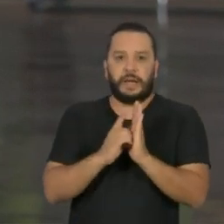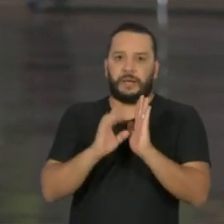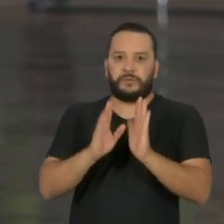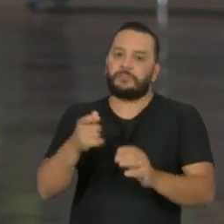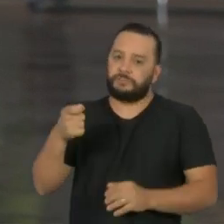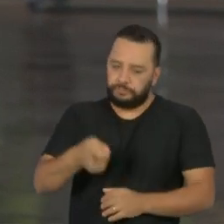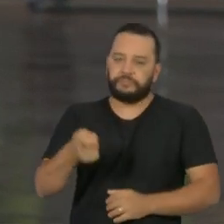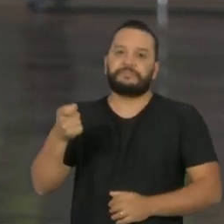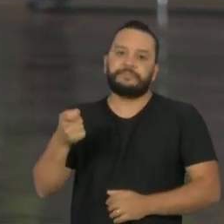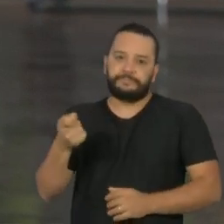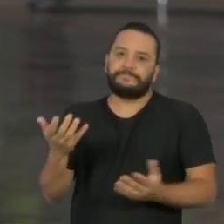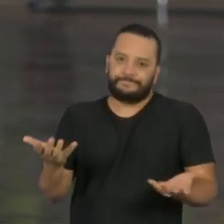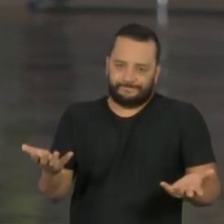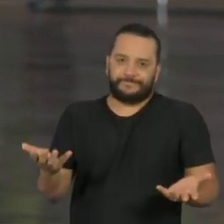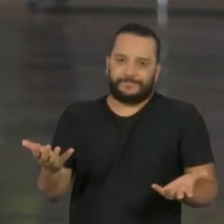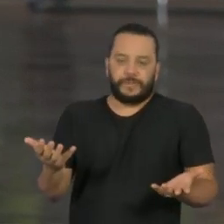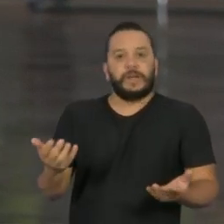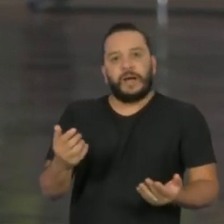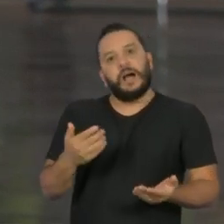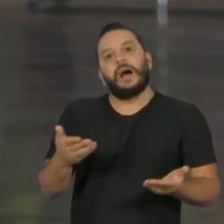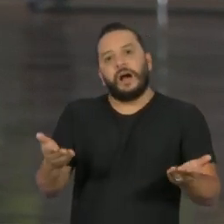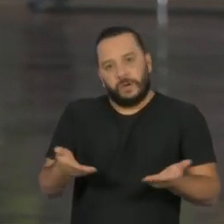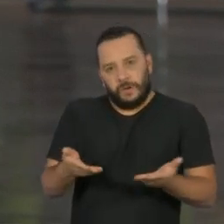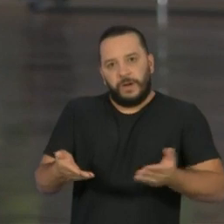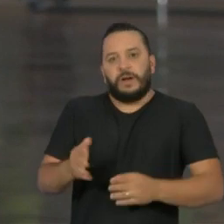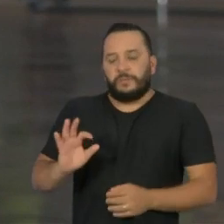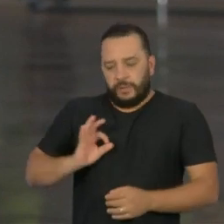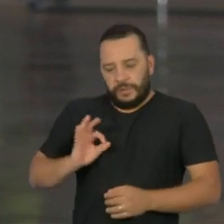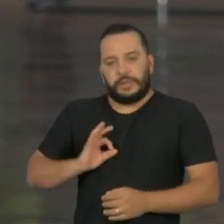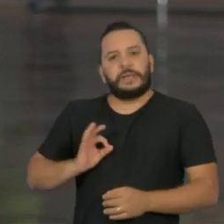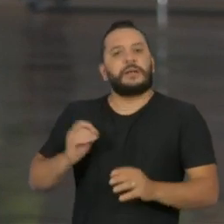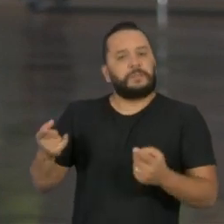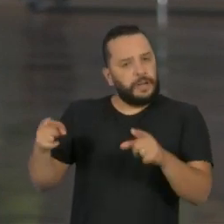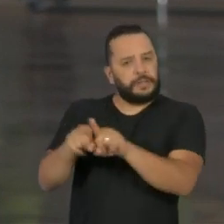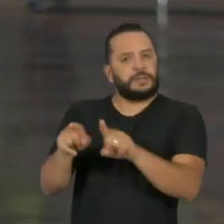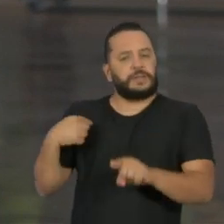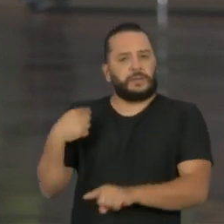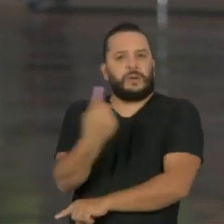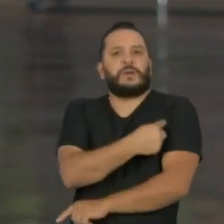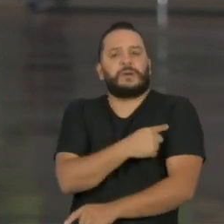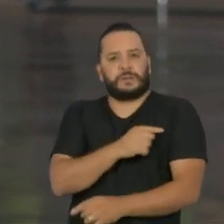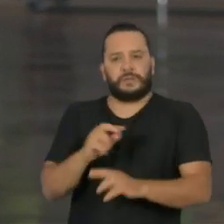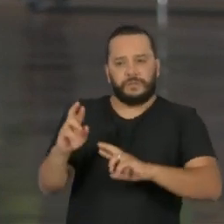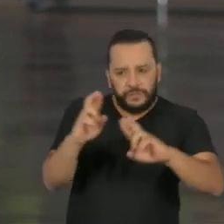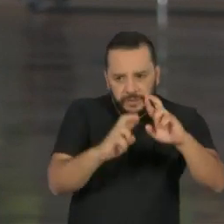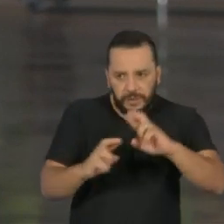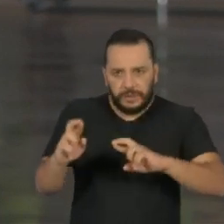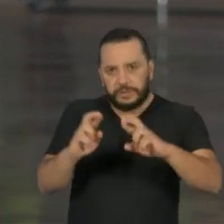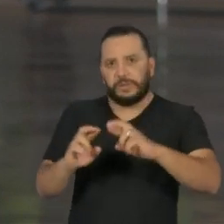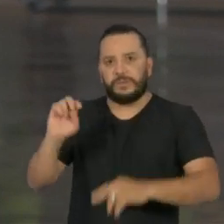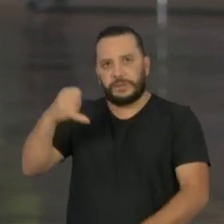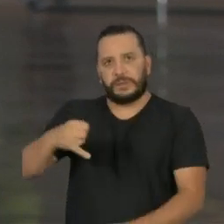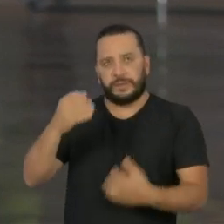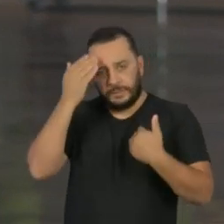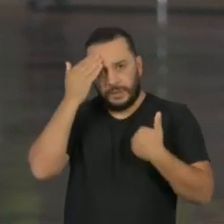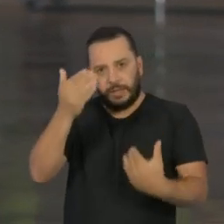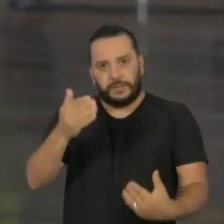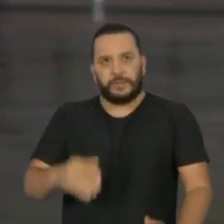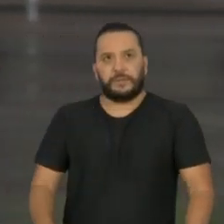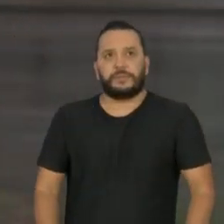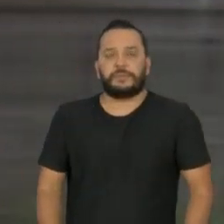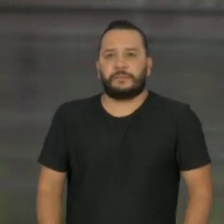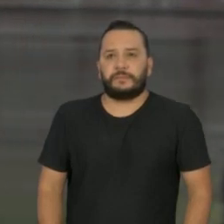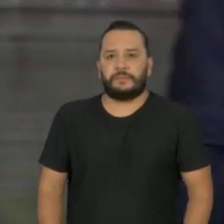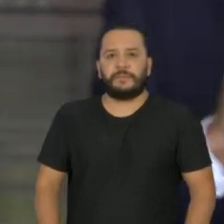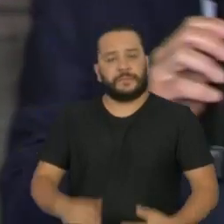disposição. Então, a gente tem aproveitado, sim, a Polícia Militar tem sido parceira nossa nessa fiscalização. Muito obrigado.